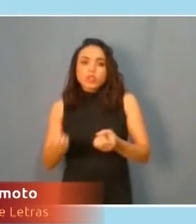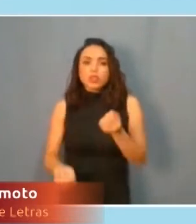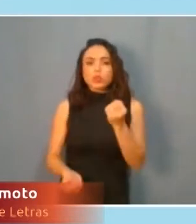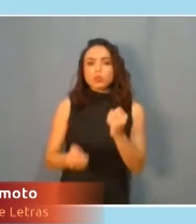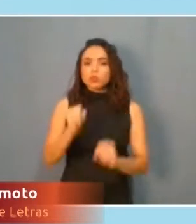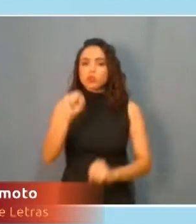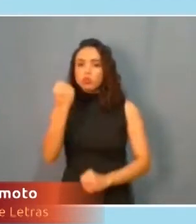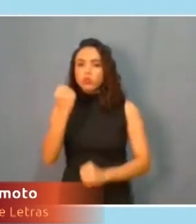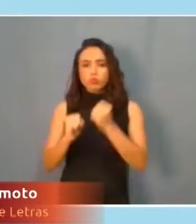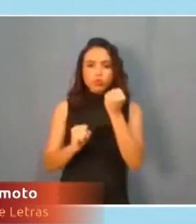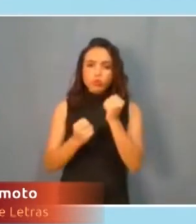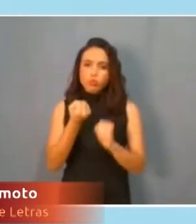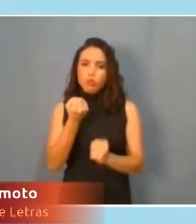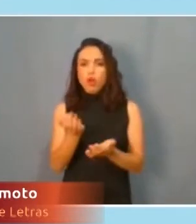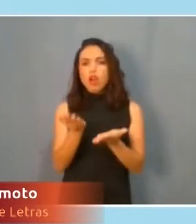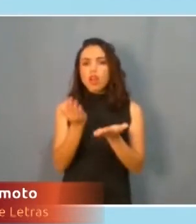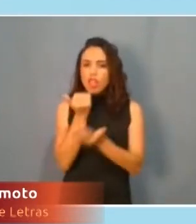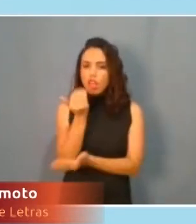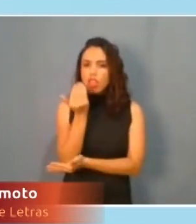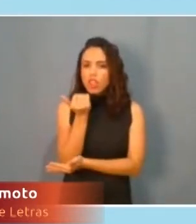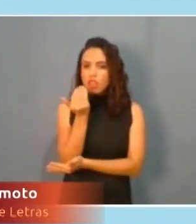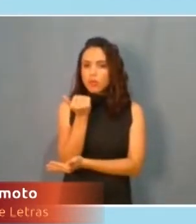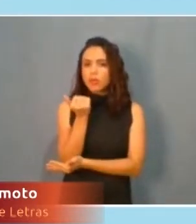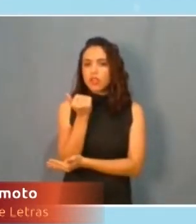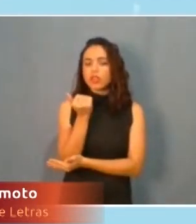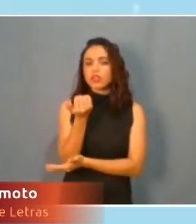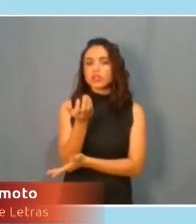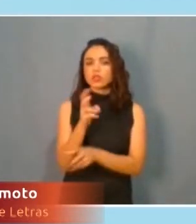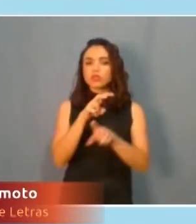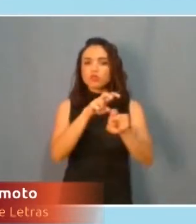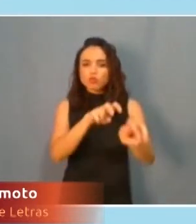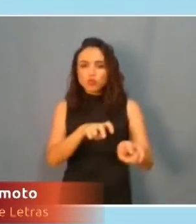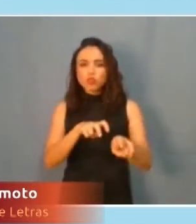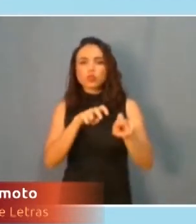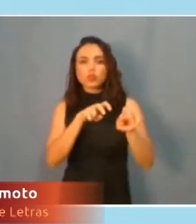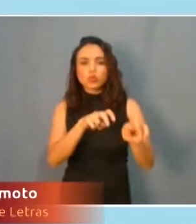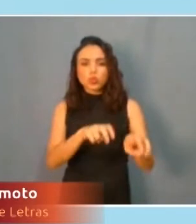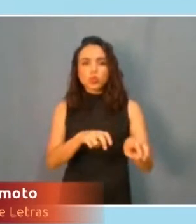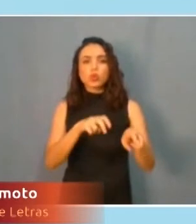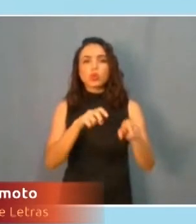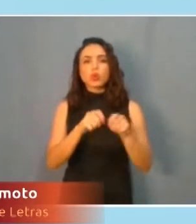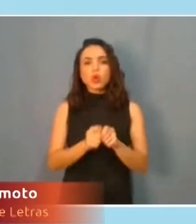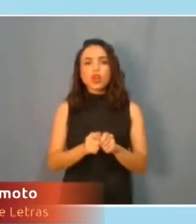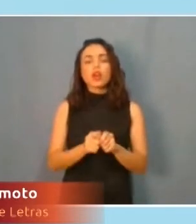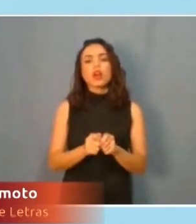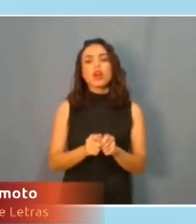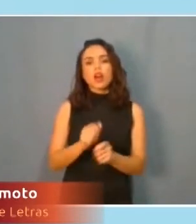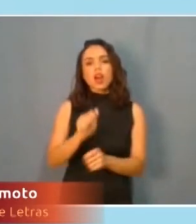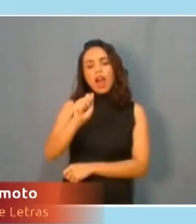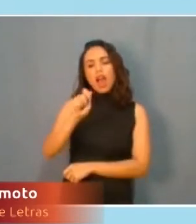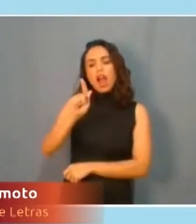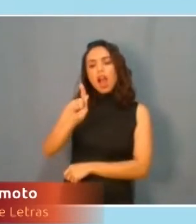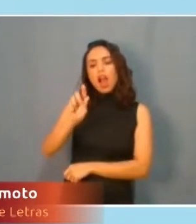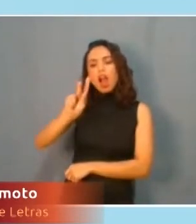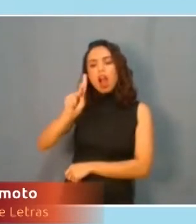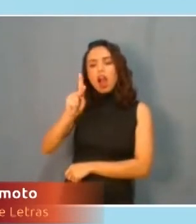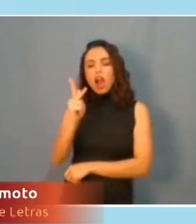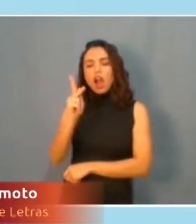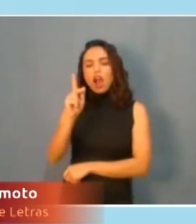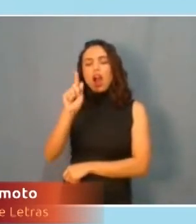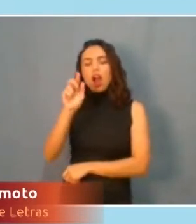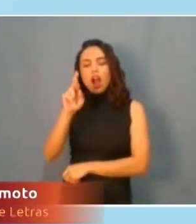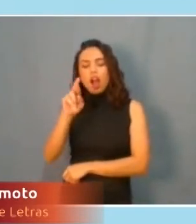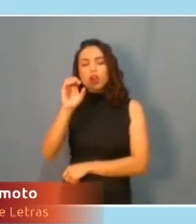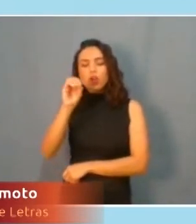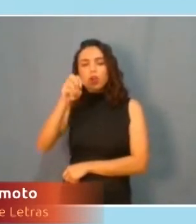alguns extremamente competente e produtivo, que é baseado no agronegócio, mas esse modelo exclui